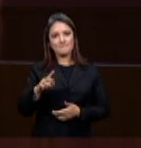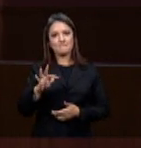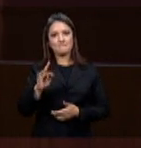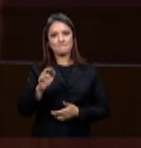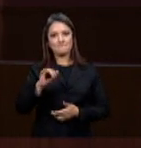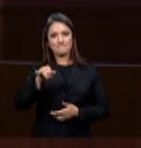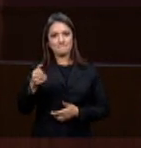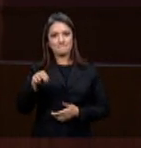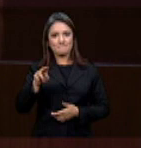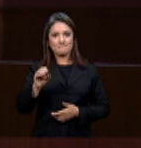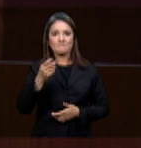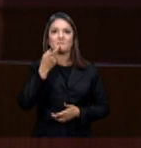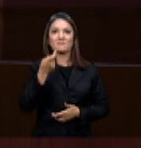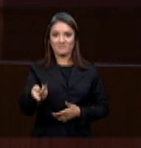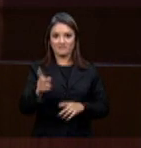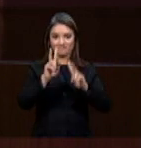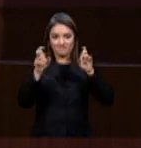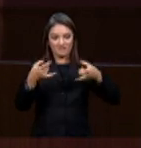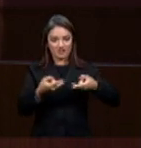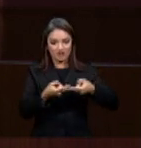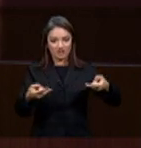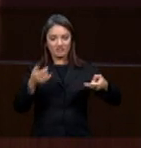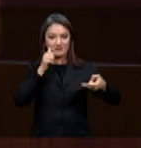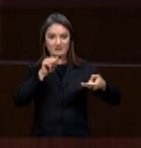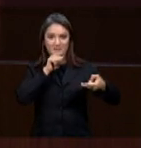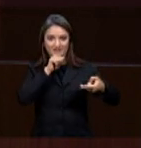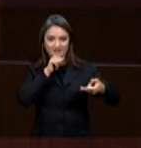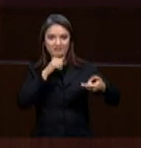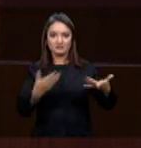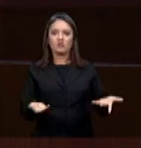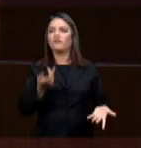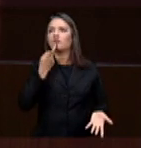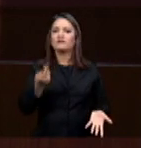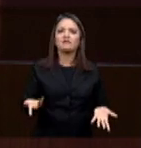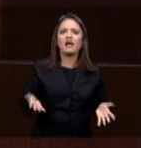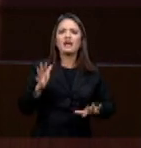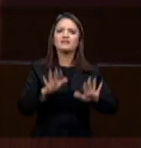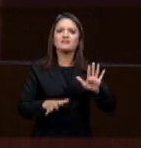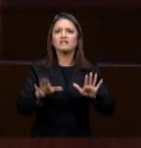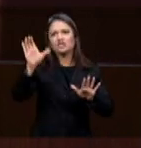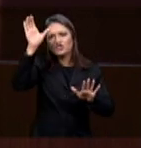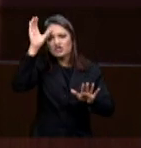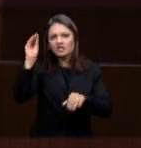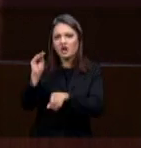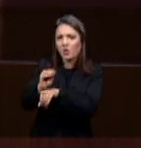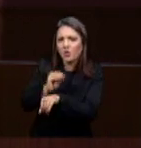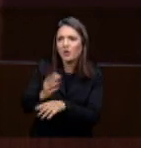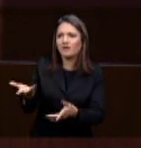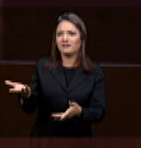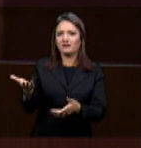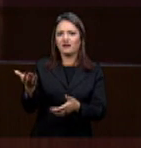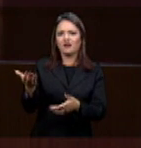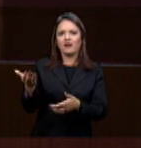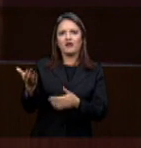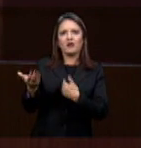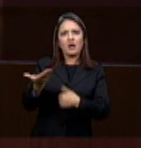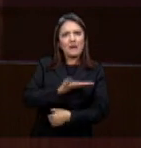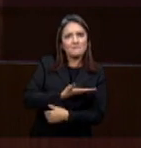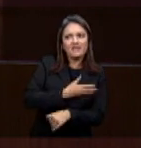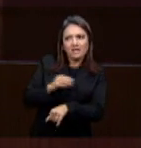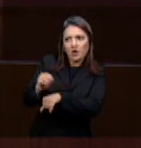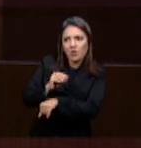dizia do jec mãe né quando ela falou uma tia alguém para cuidar é assim que essas comunidades